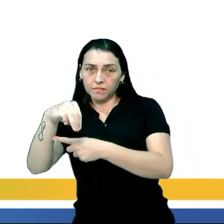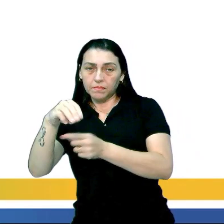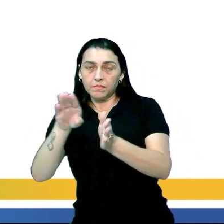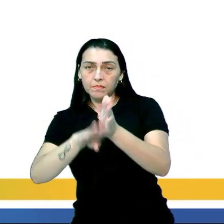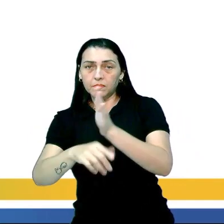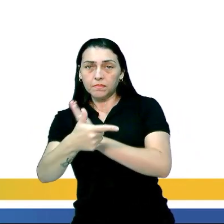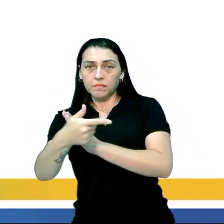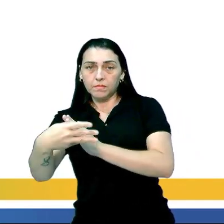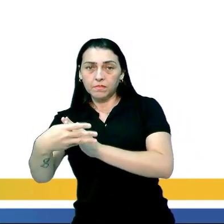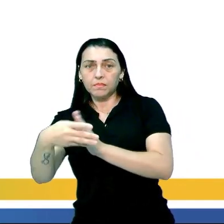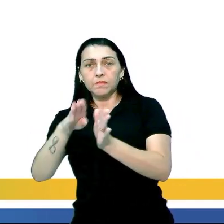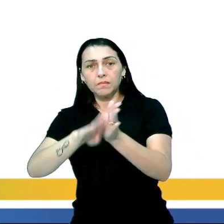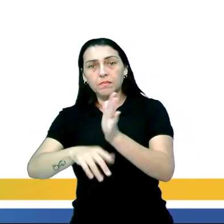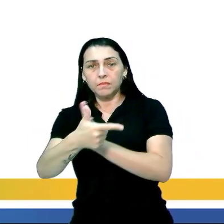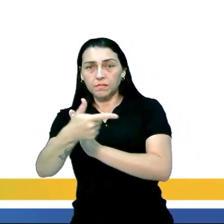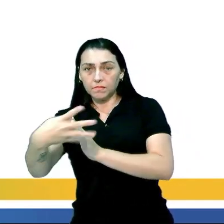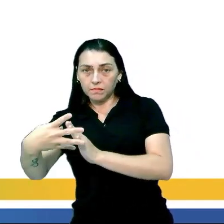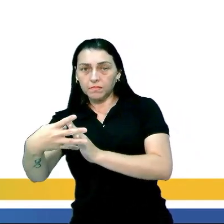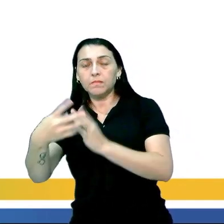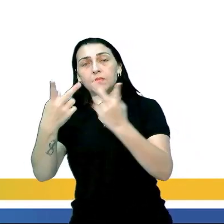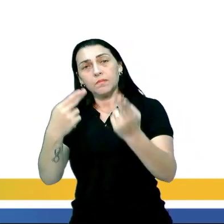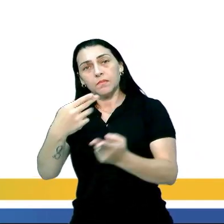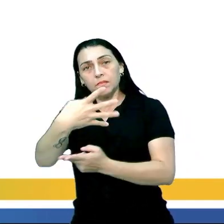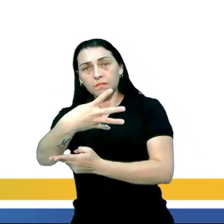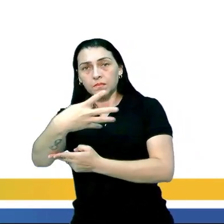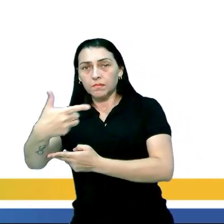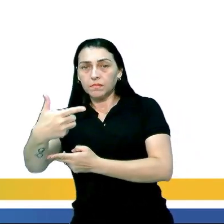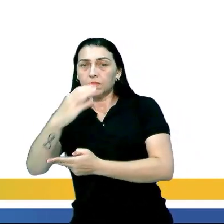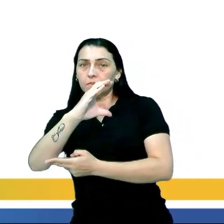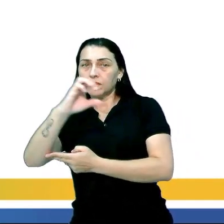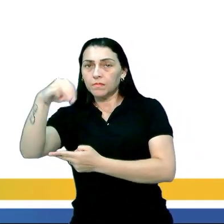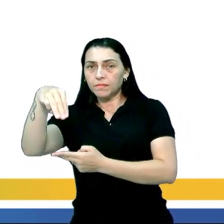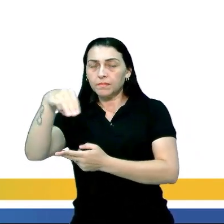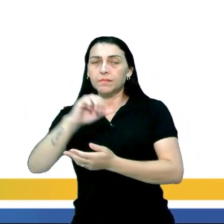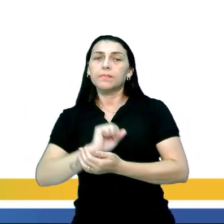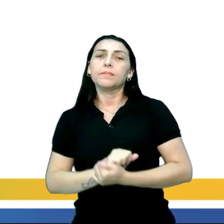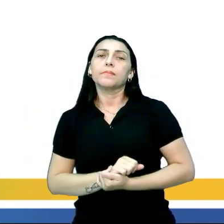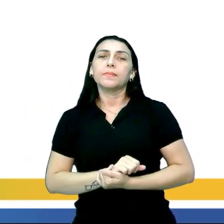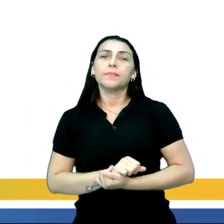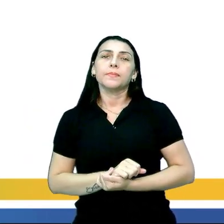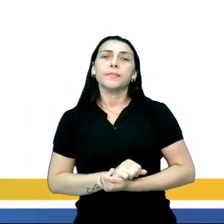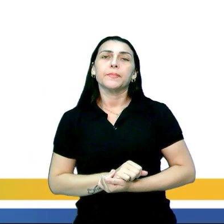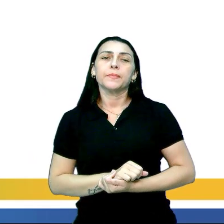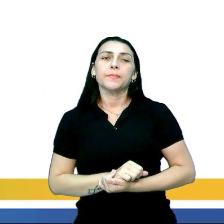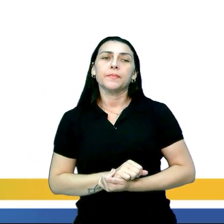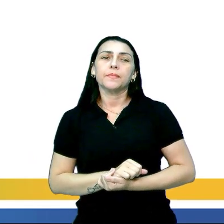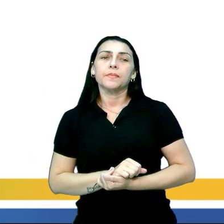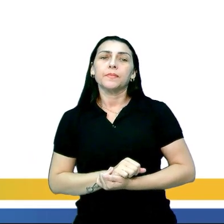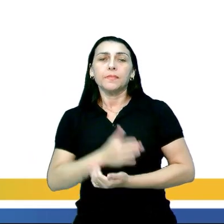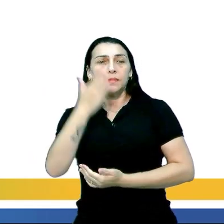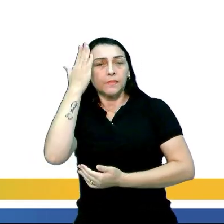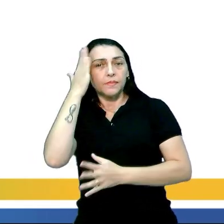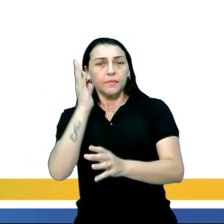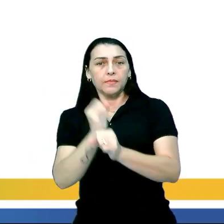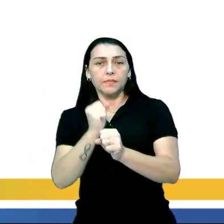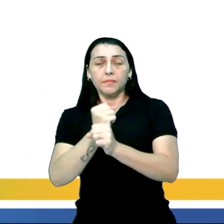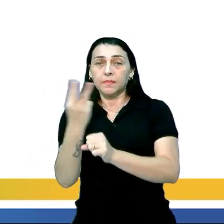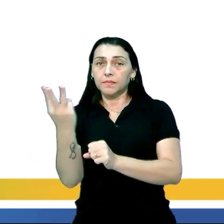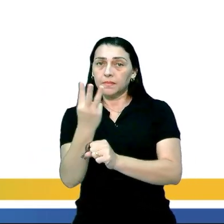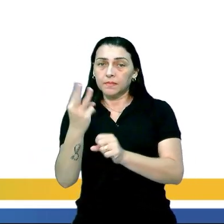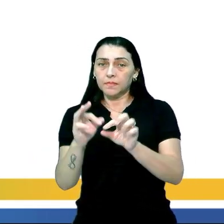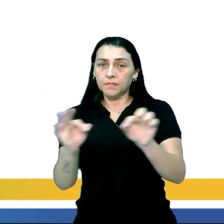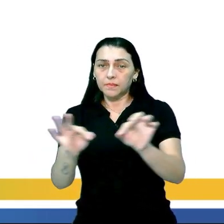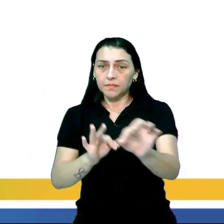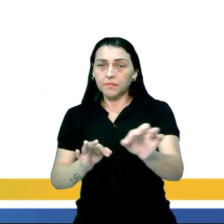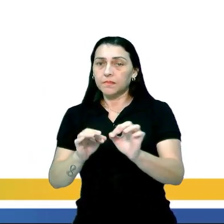menos 24, que vai dar 42 centímetros. Sabemos que a soma das